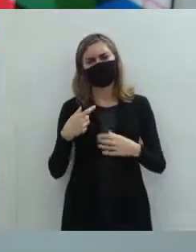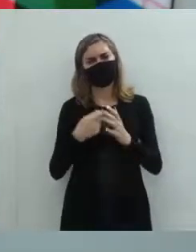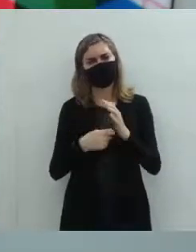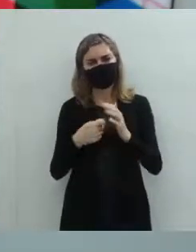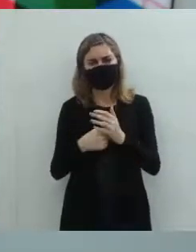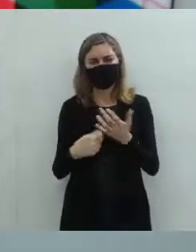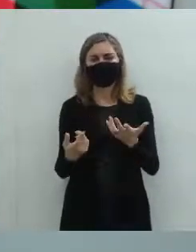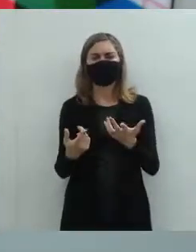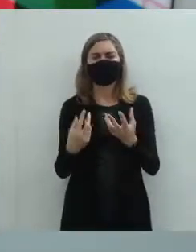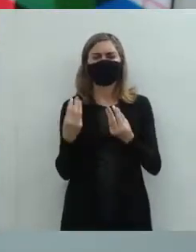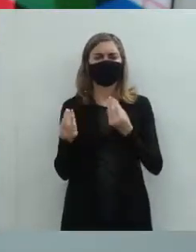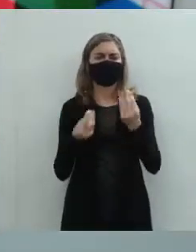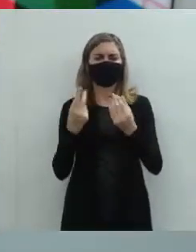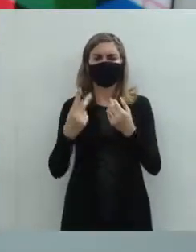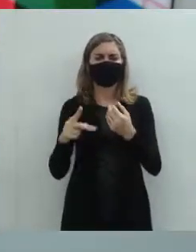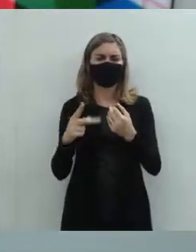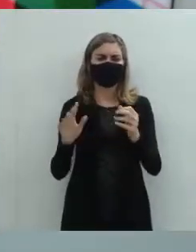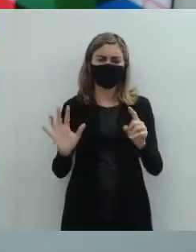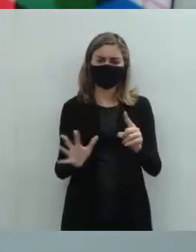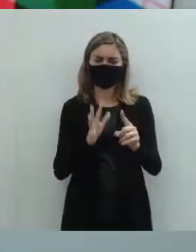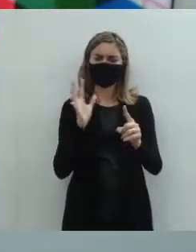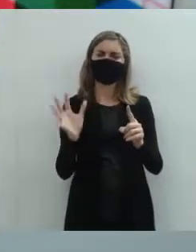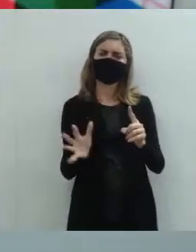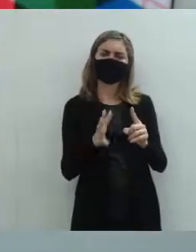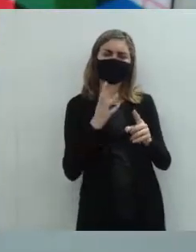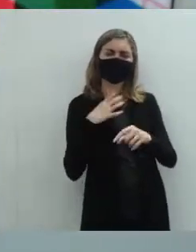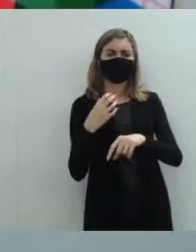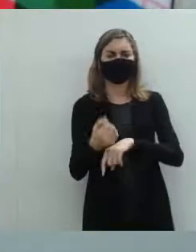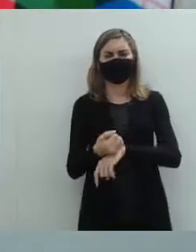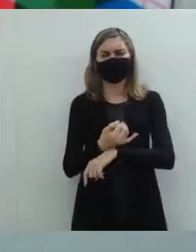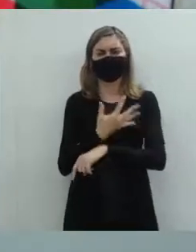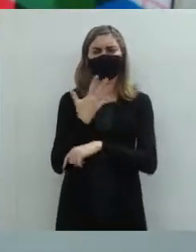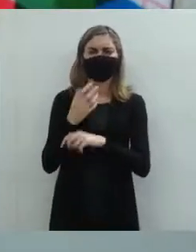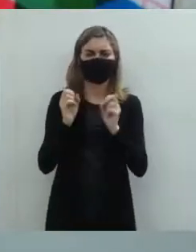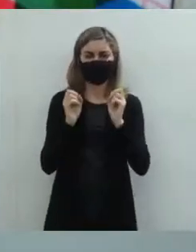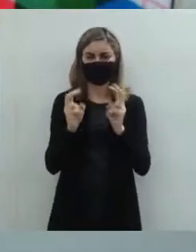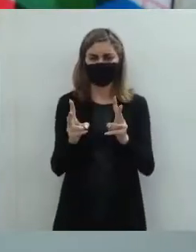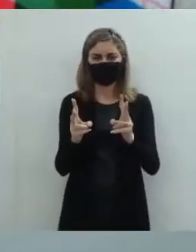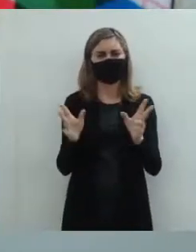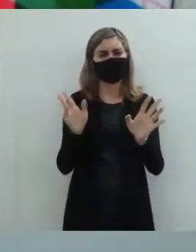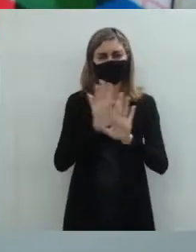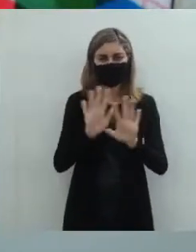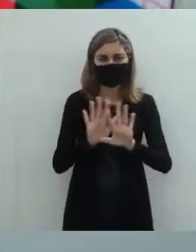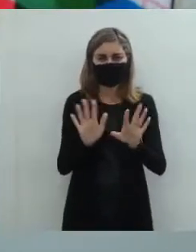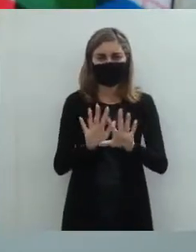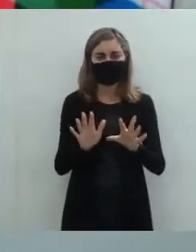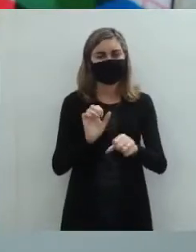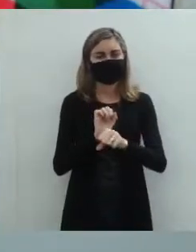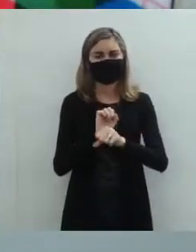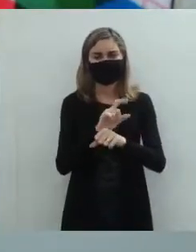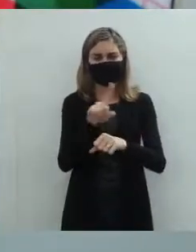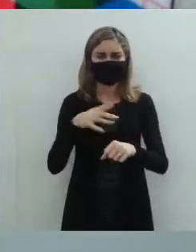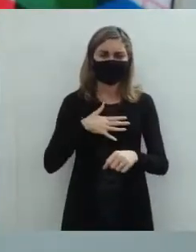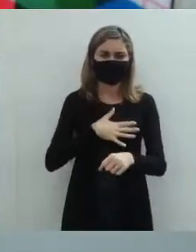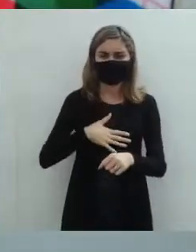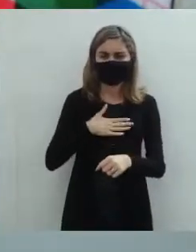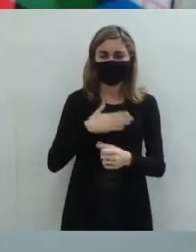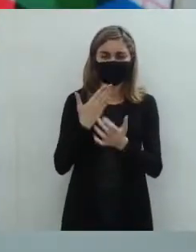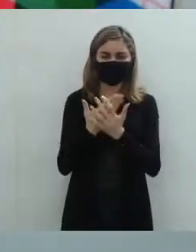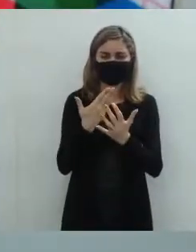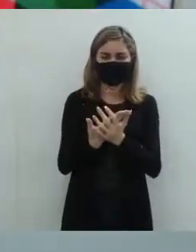e como elas influenciam em nossas emoções. Ok? Pessoal, espero que vocês tenham gostado da